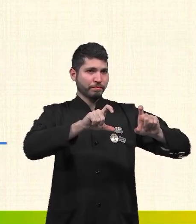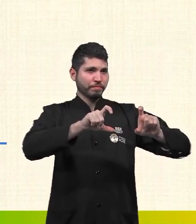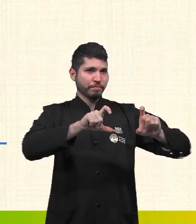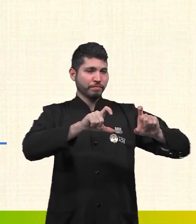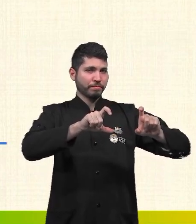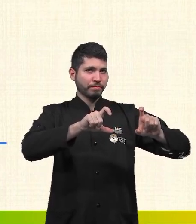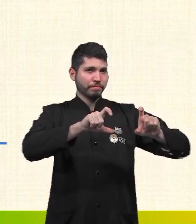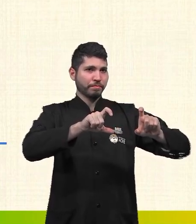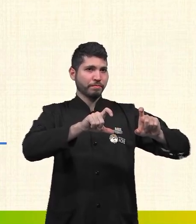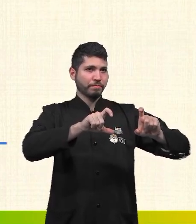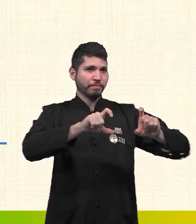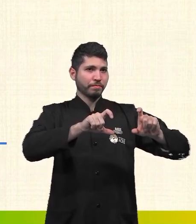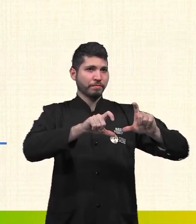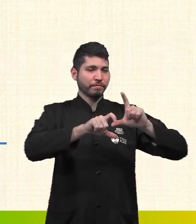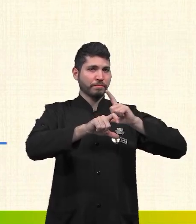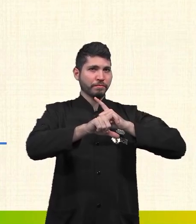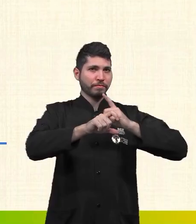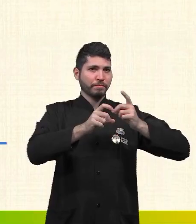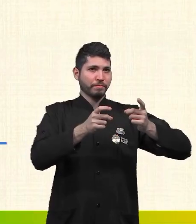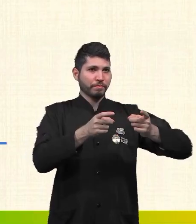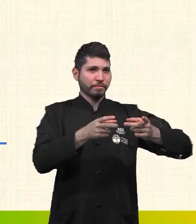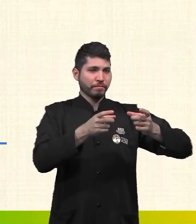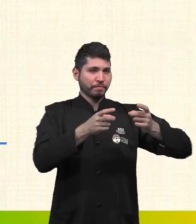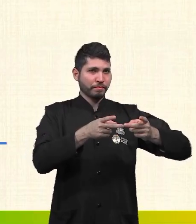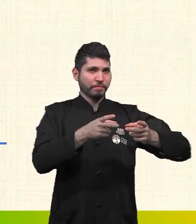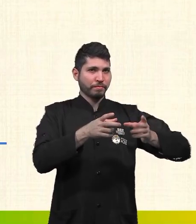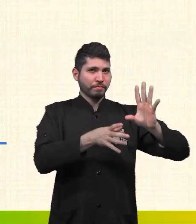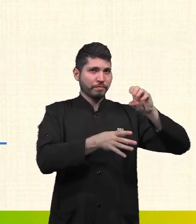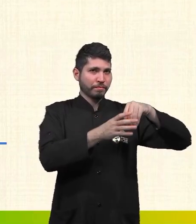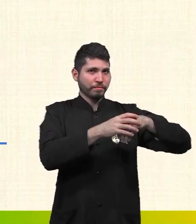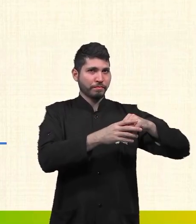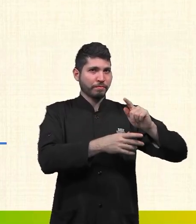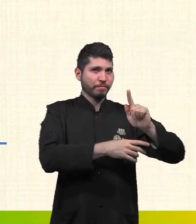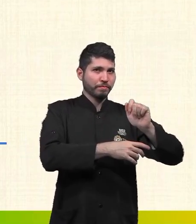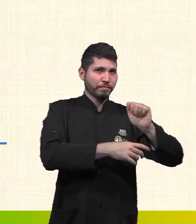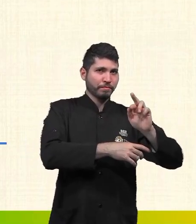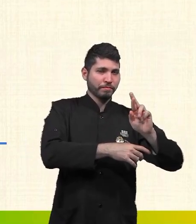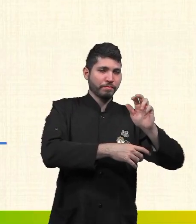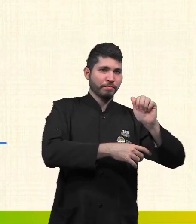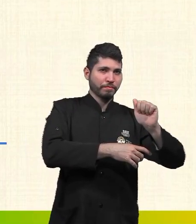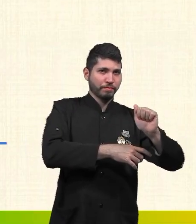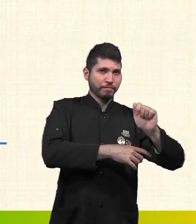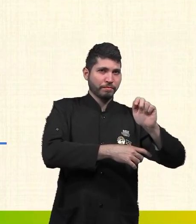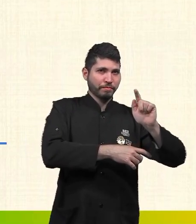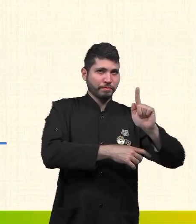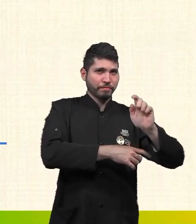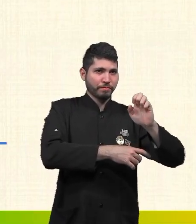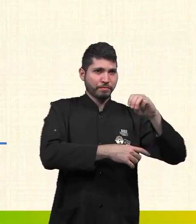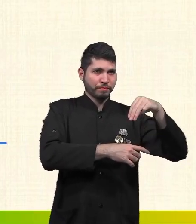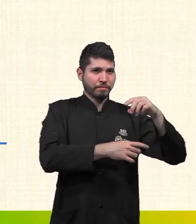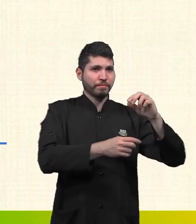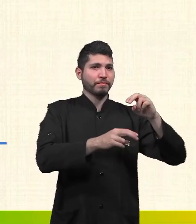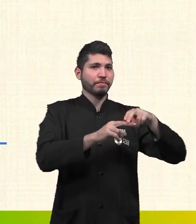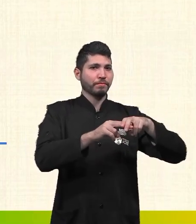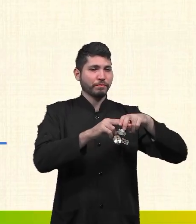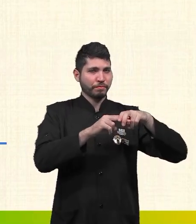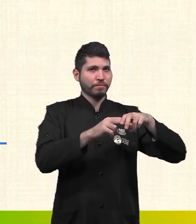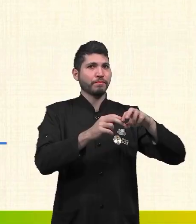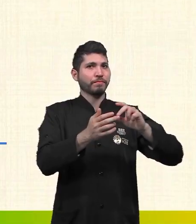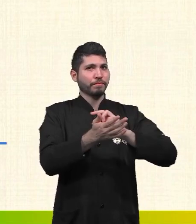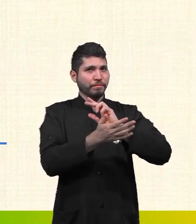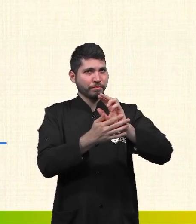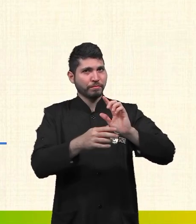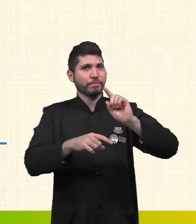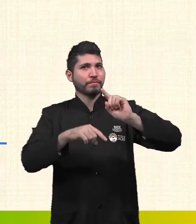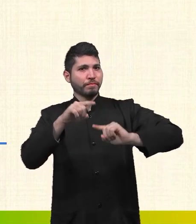indicando que nós temos uma venda em uma garagem. É por isso que nós temos vários objetos aqui e eles também